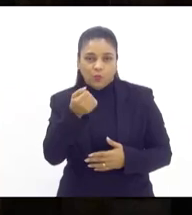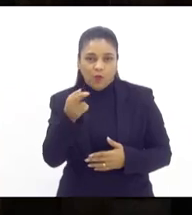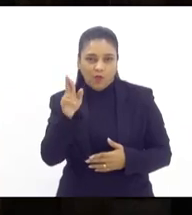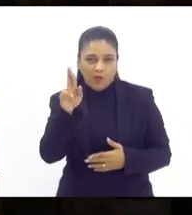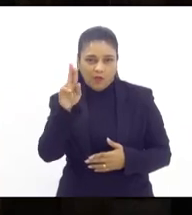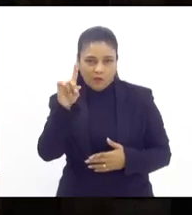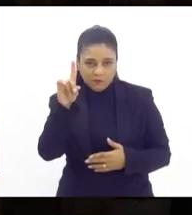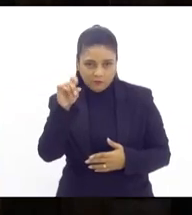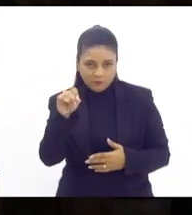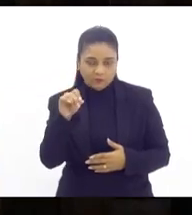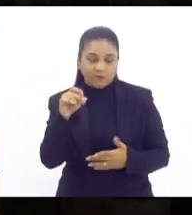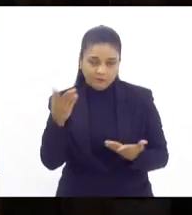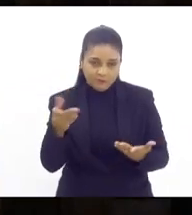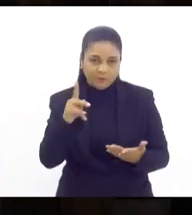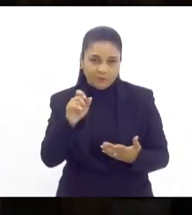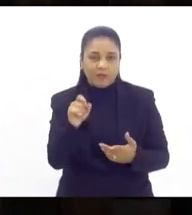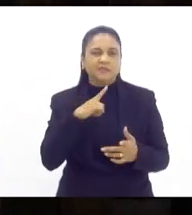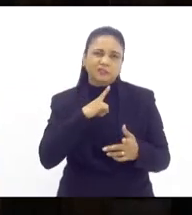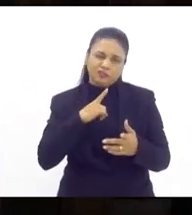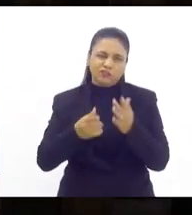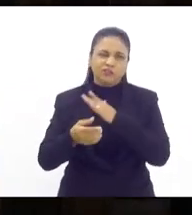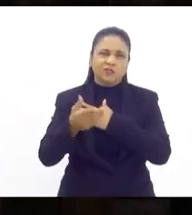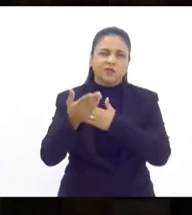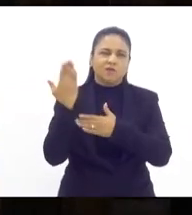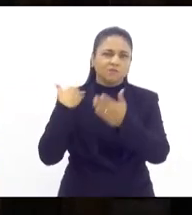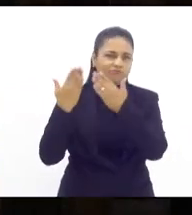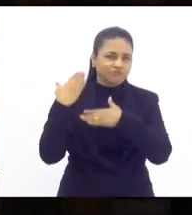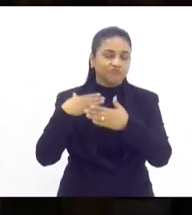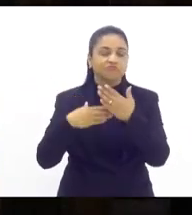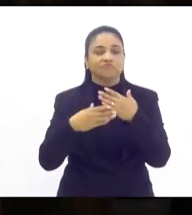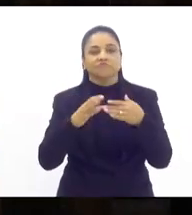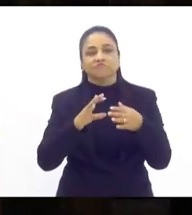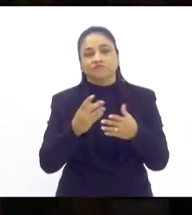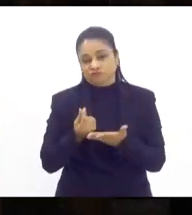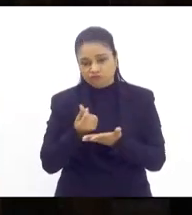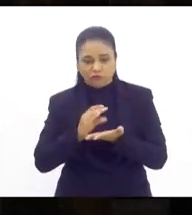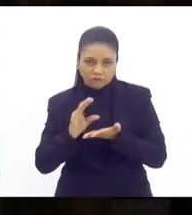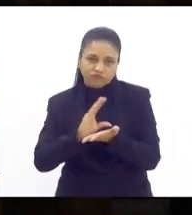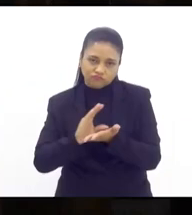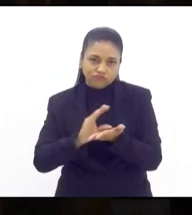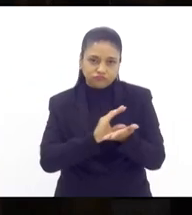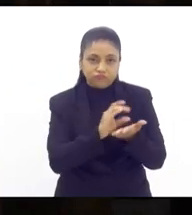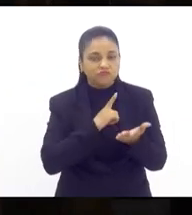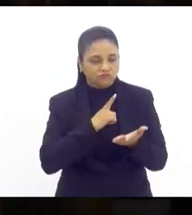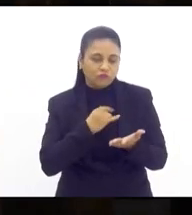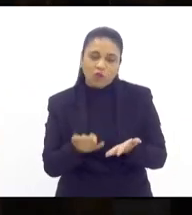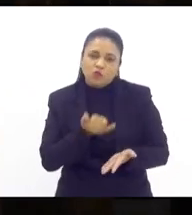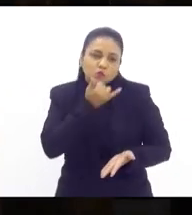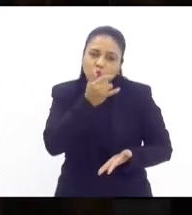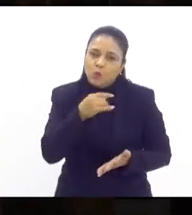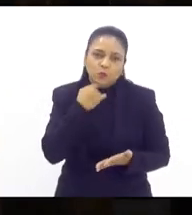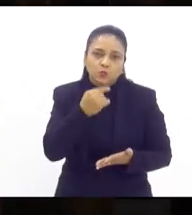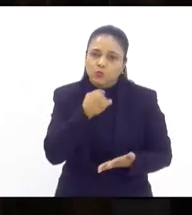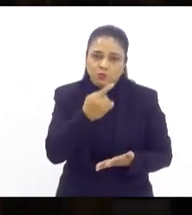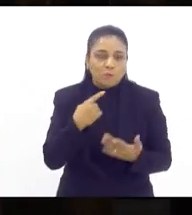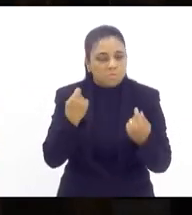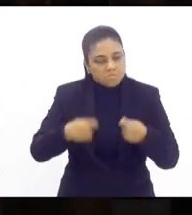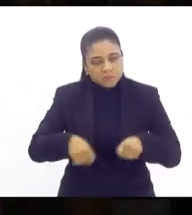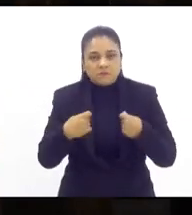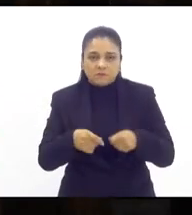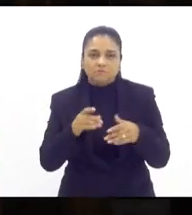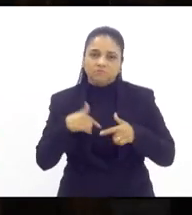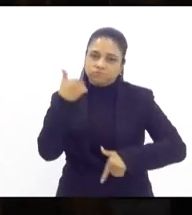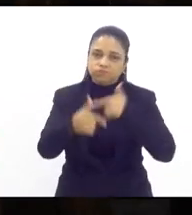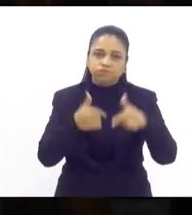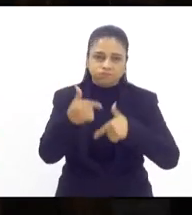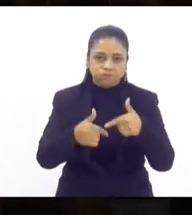é que tinha muito mais dinheiro na época da cop Olimpíadas que tem hoje mas a gente não quer desculpa a gente quer que seja feita né então